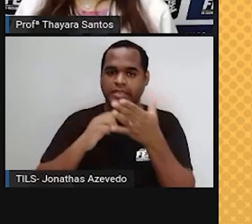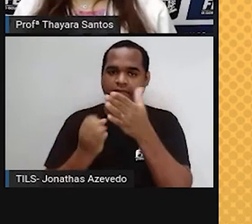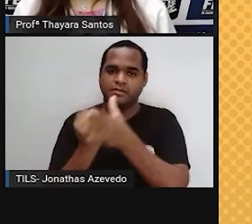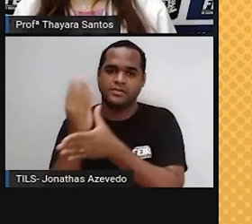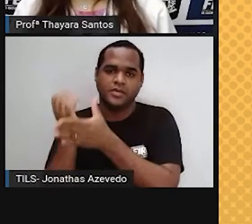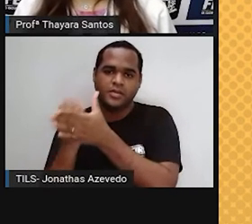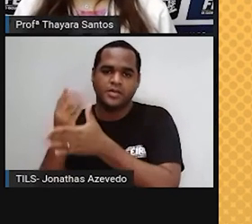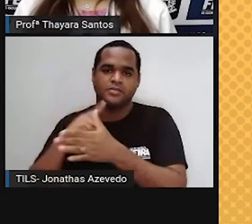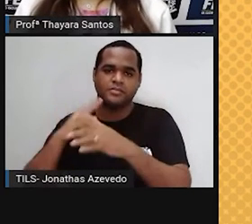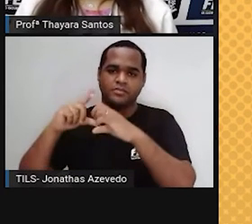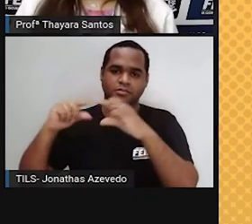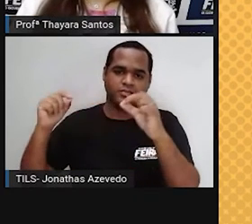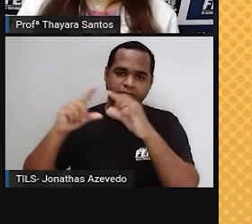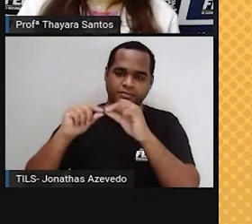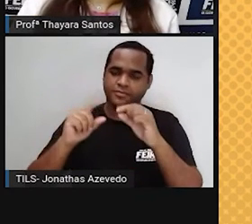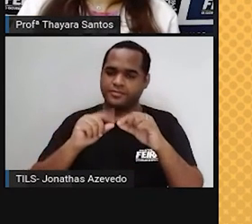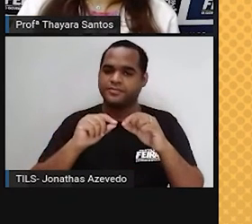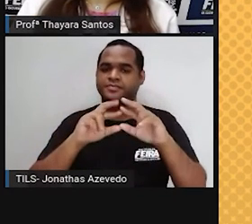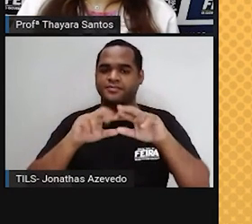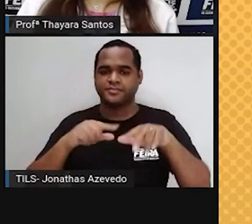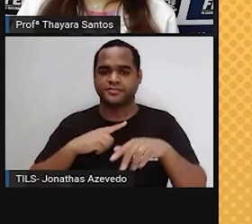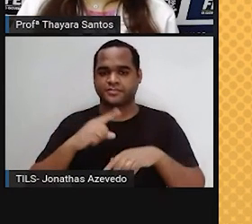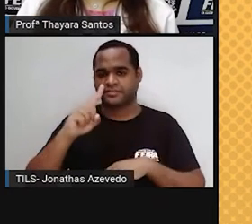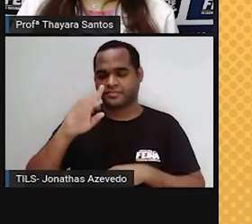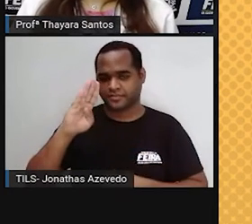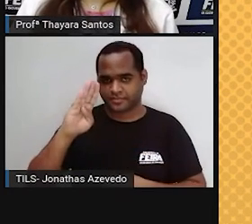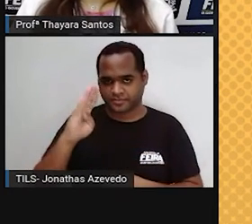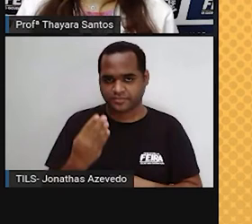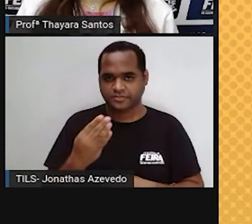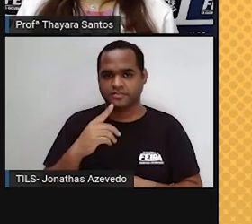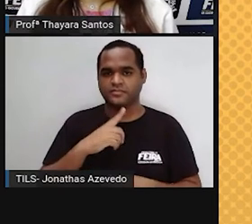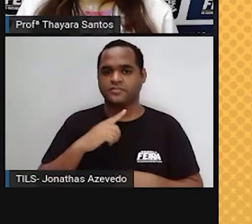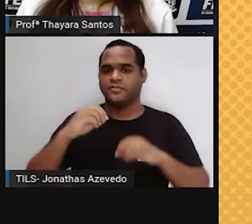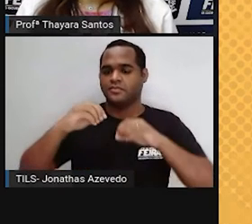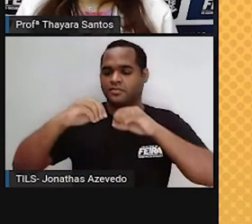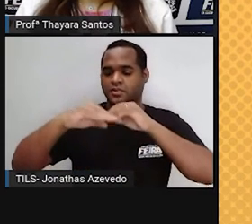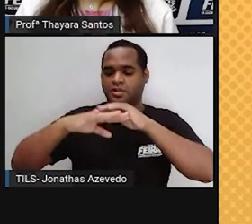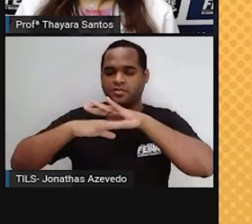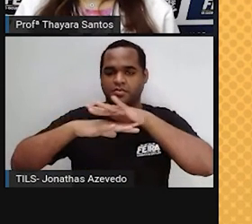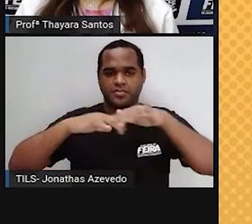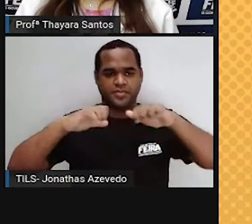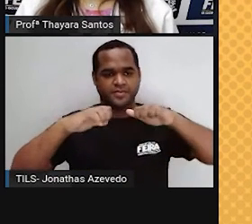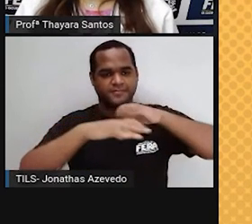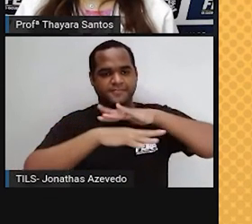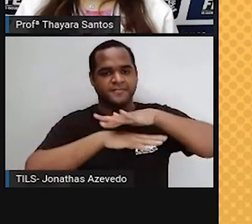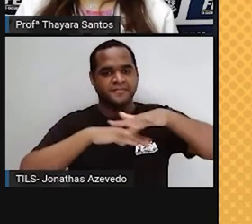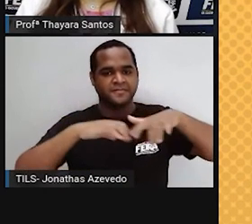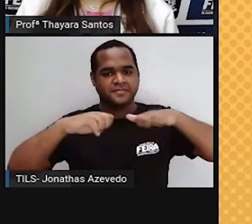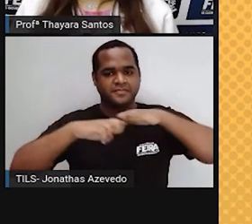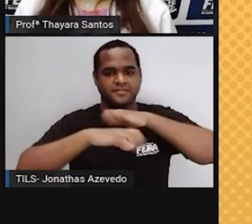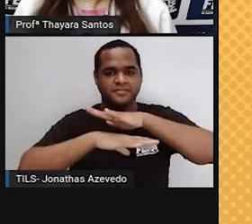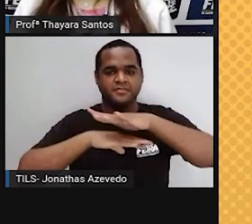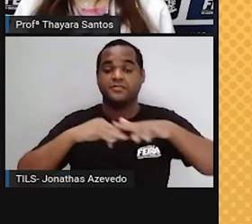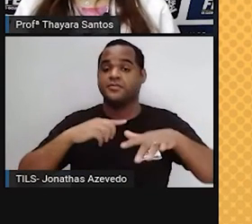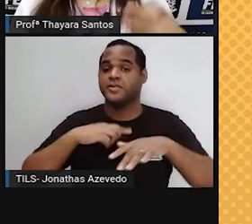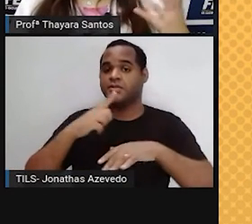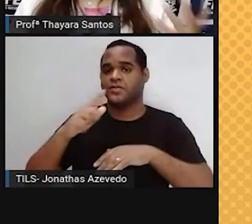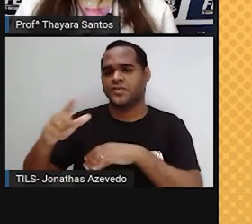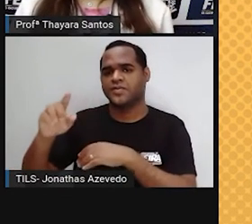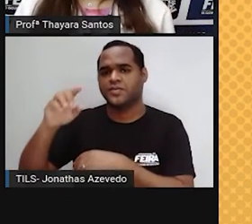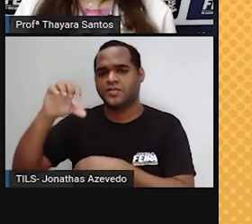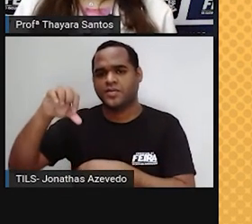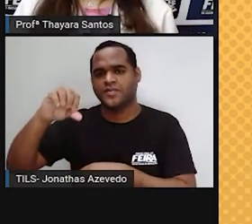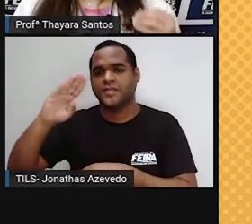as primeiras estrelas. 1 bilhão de anos depois começaram a surgir as primeiras galáxias. Somente 9 bilhões de anos depois